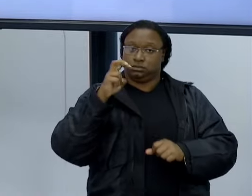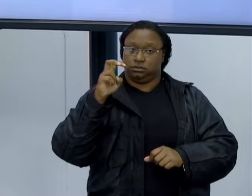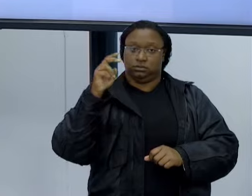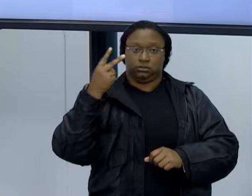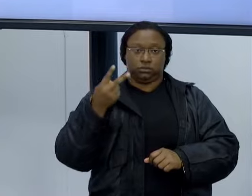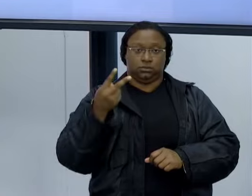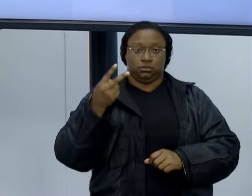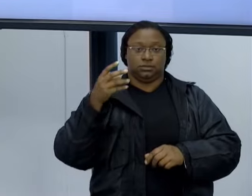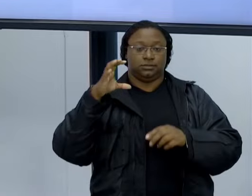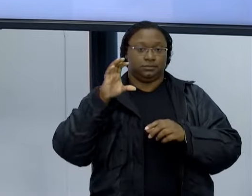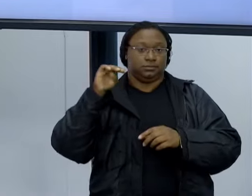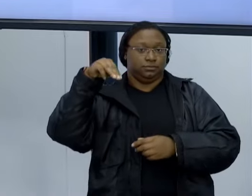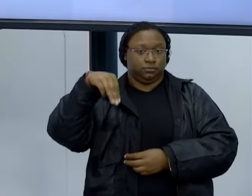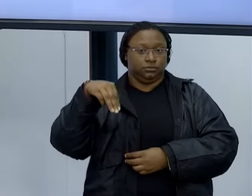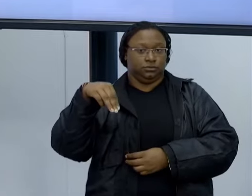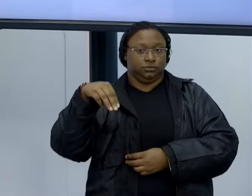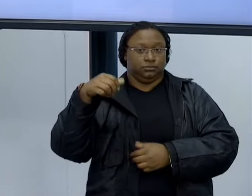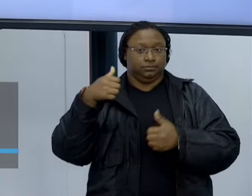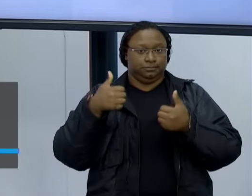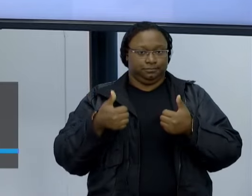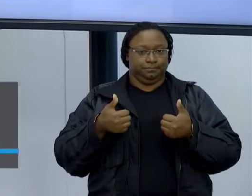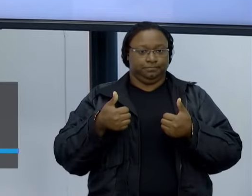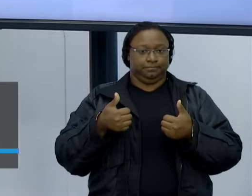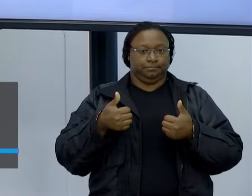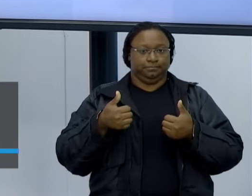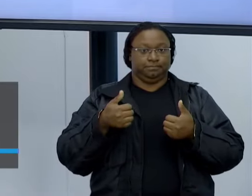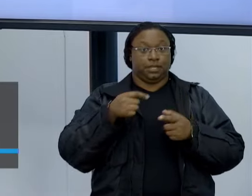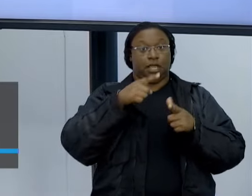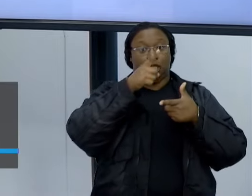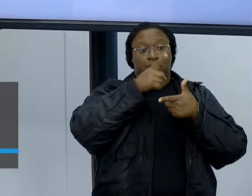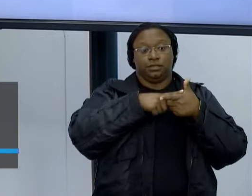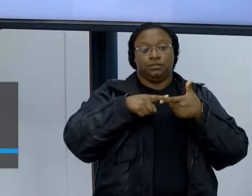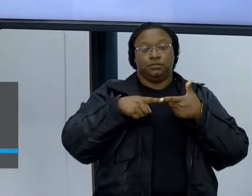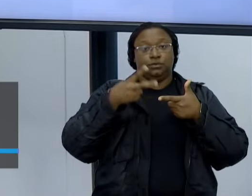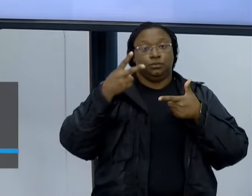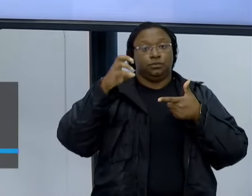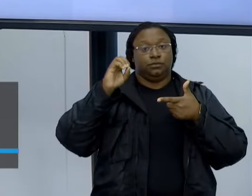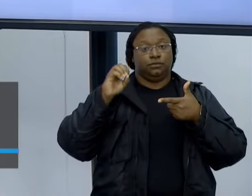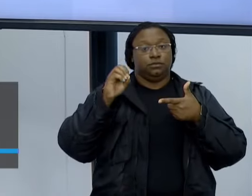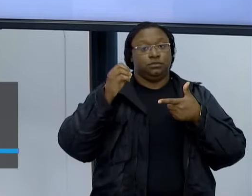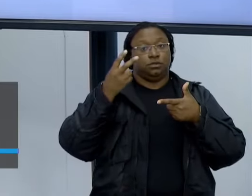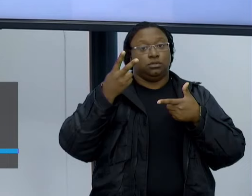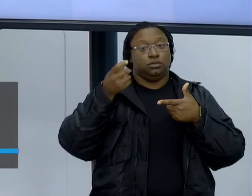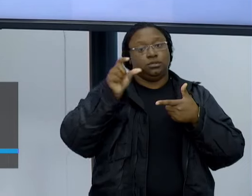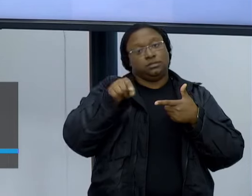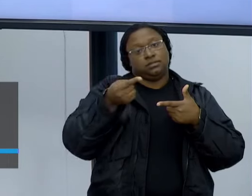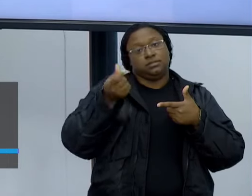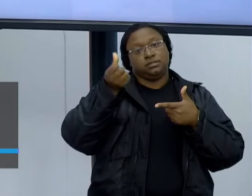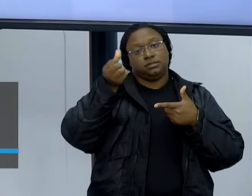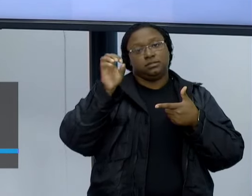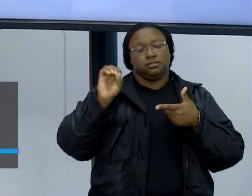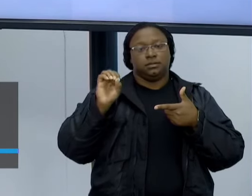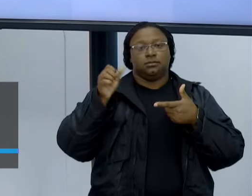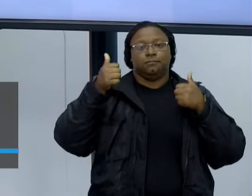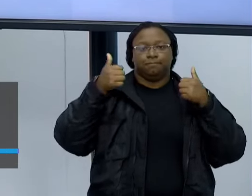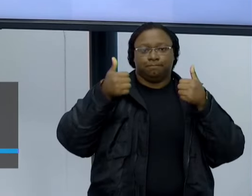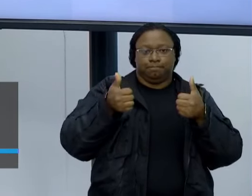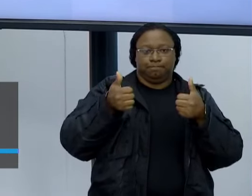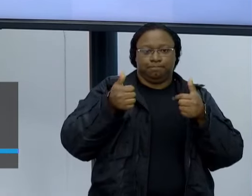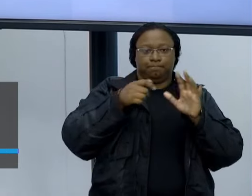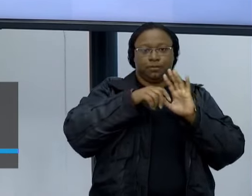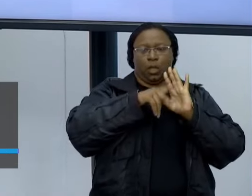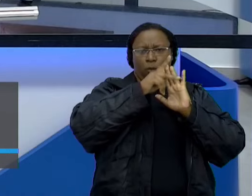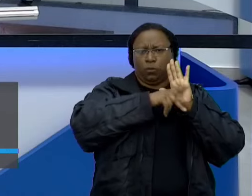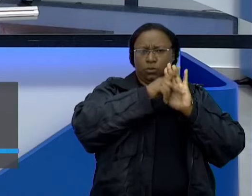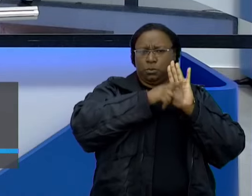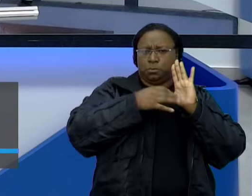centímetros, né? Porque aí a gente vai dividir por 20 e vai dar 2,60 metros. Quer dizer, o nosso protótipo tá beleza aqui. Já vou até anotar